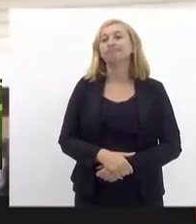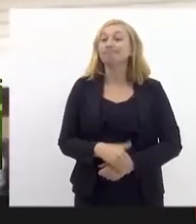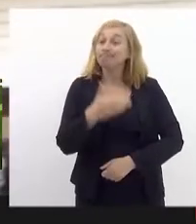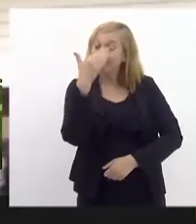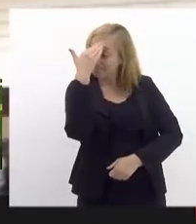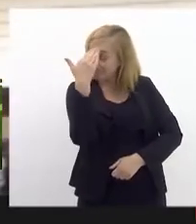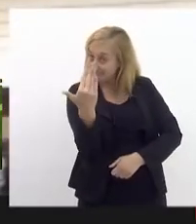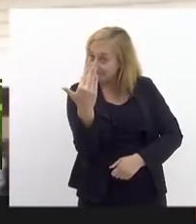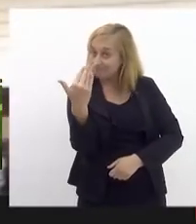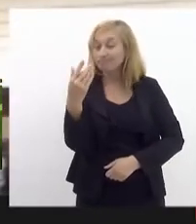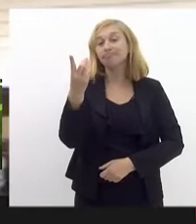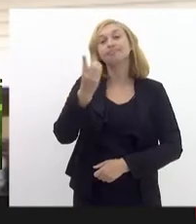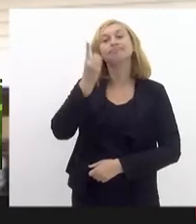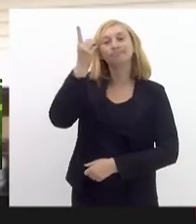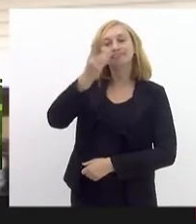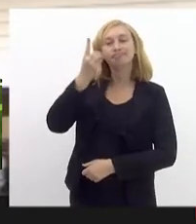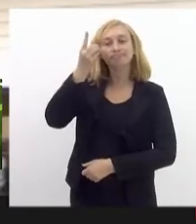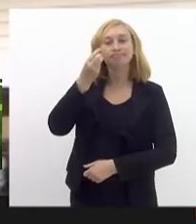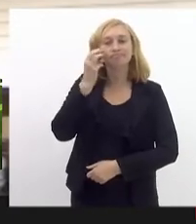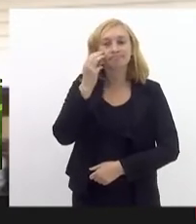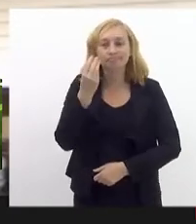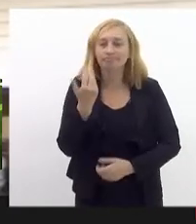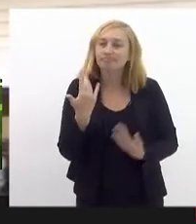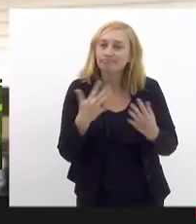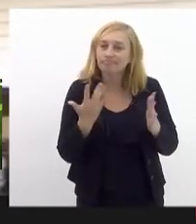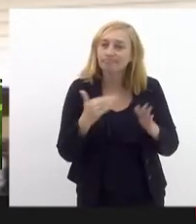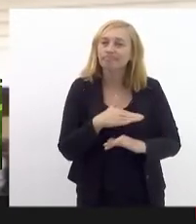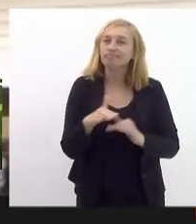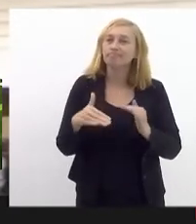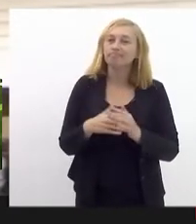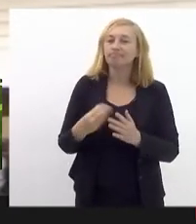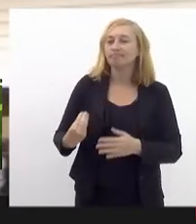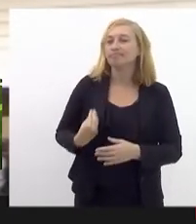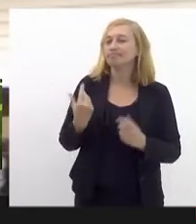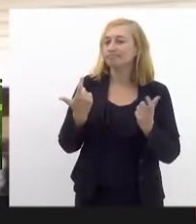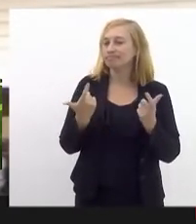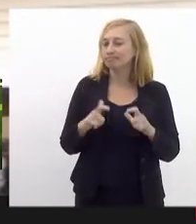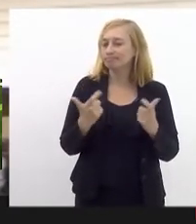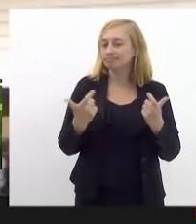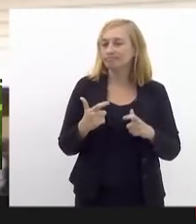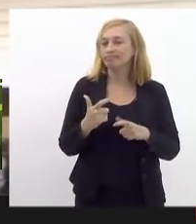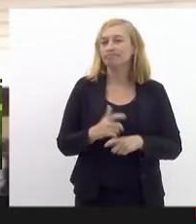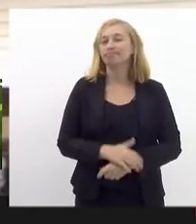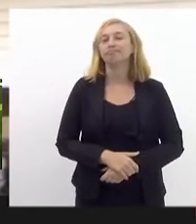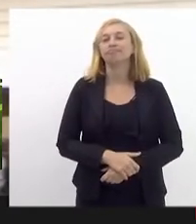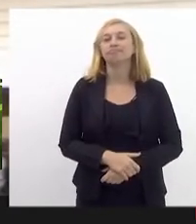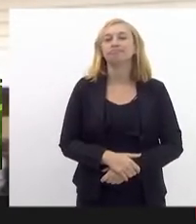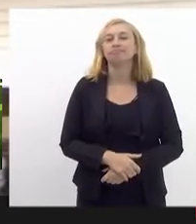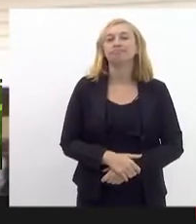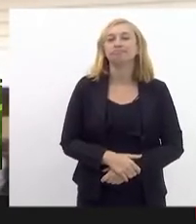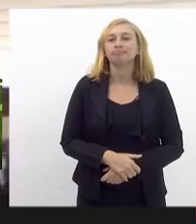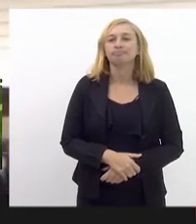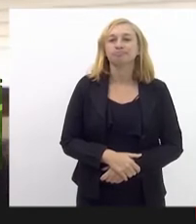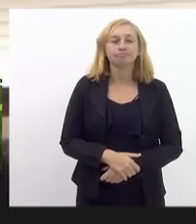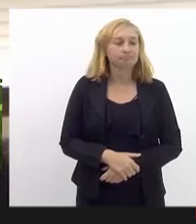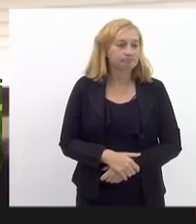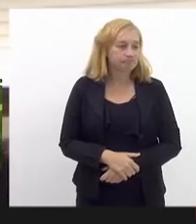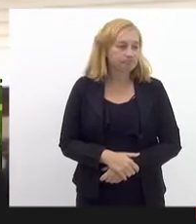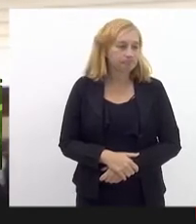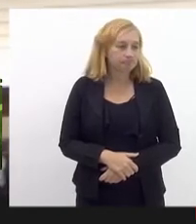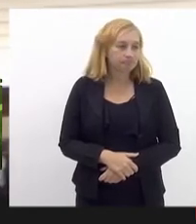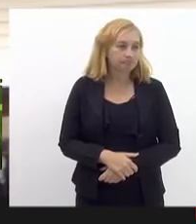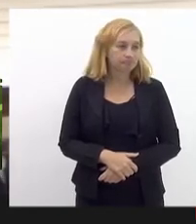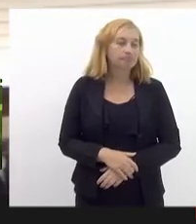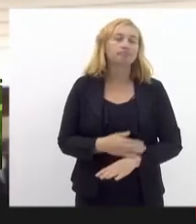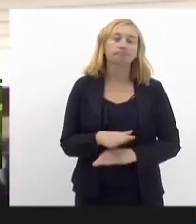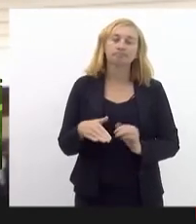Obrigado, deputado Valdec. Gostaria de cumprimentar a todos presentes. Deputado Valdec, nome do deputado Valdec, cumprimento